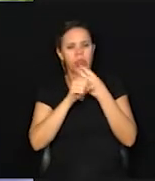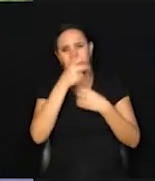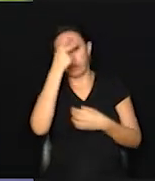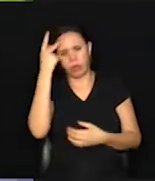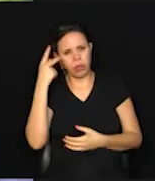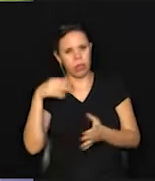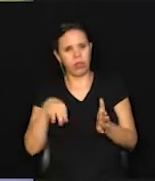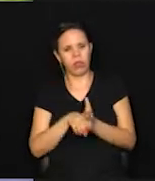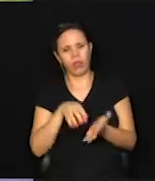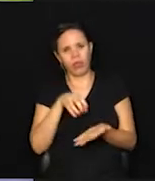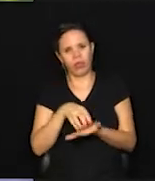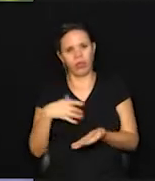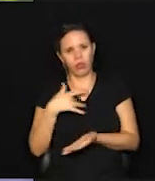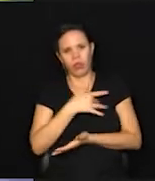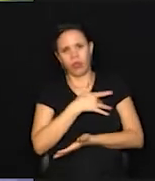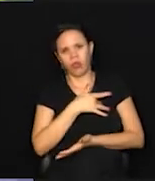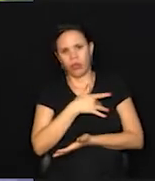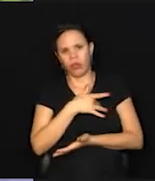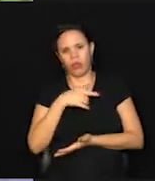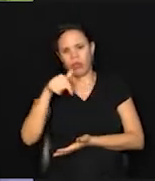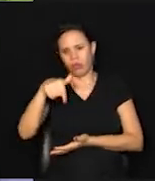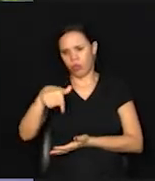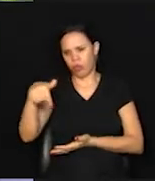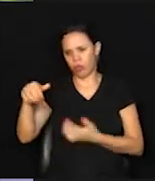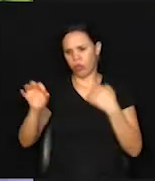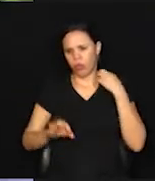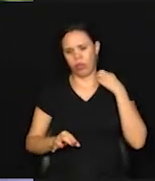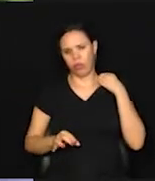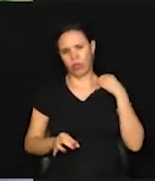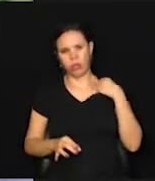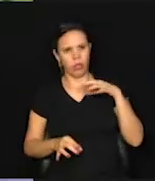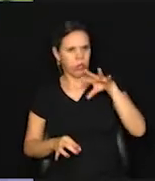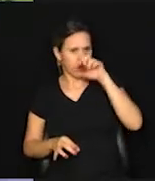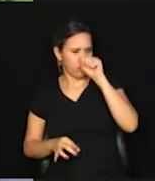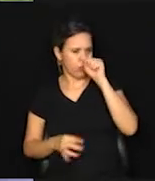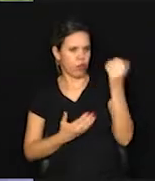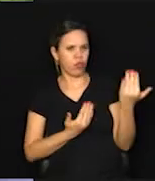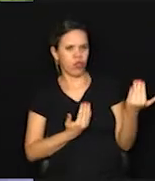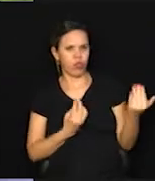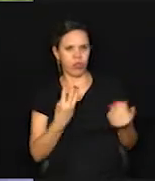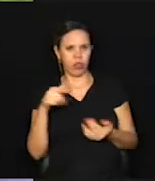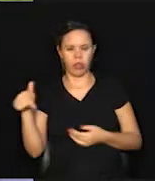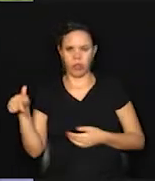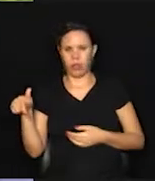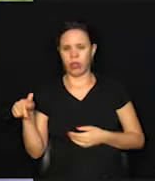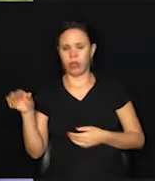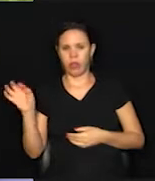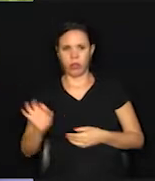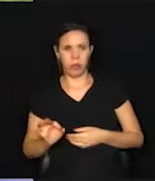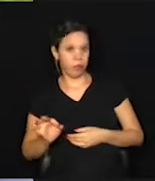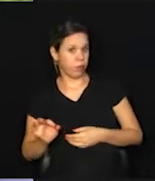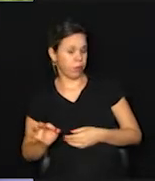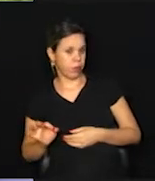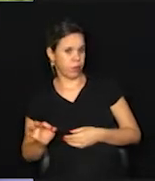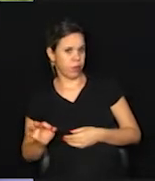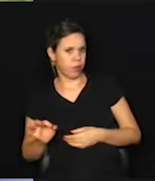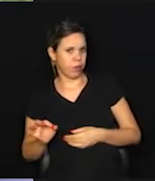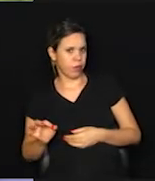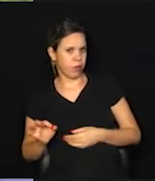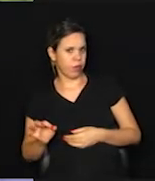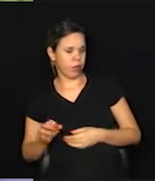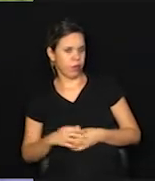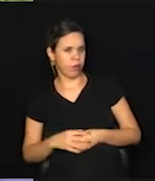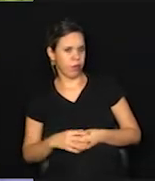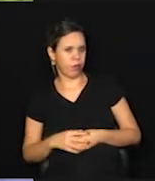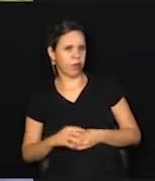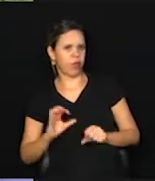chegou na unidade básica de saúde saturando 77%, uma jovem de 37 anos, saturando 77%, tá, com